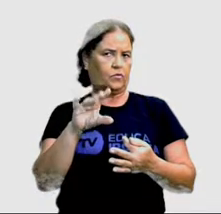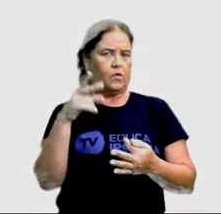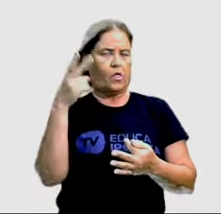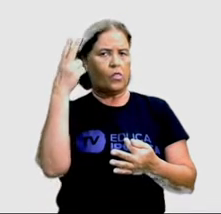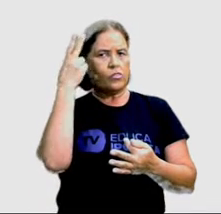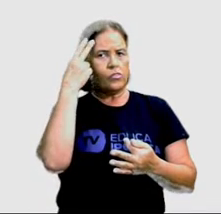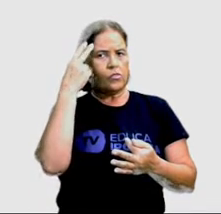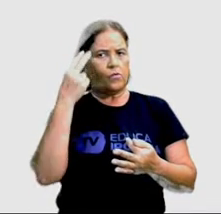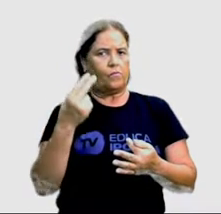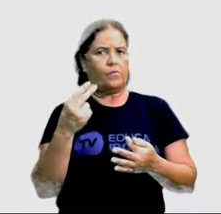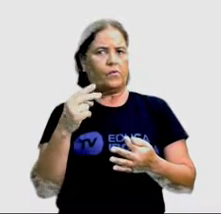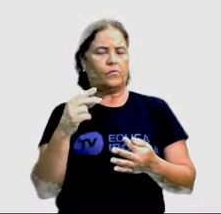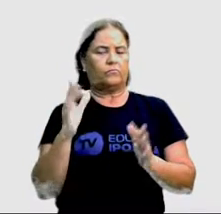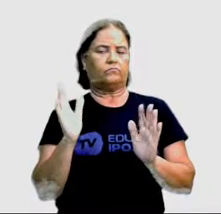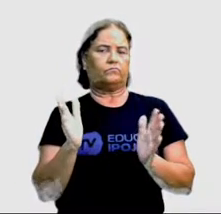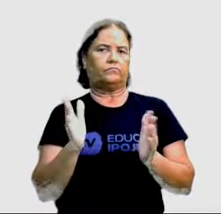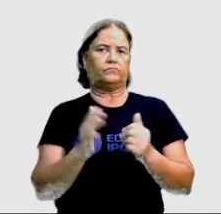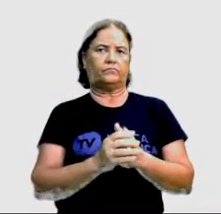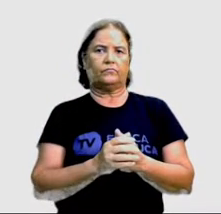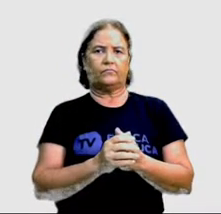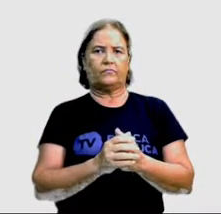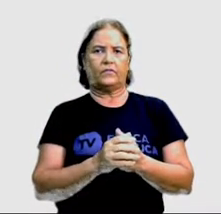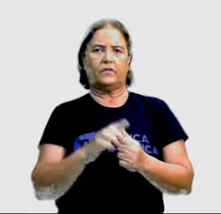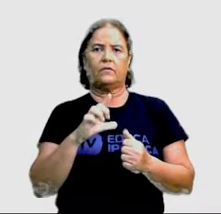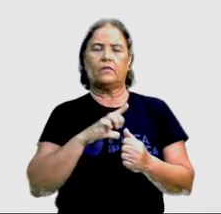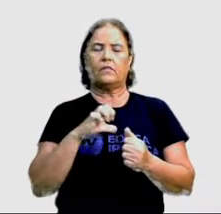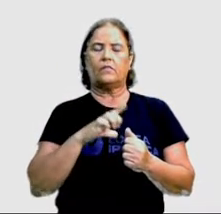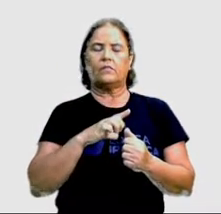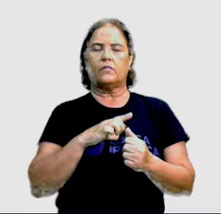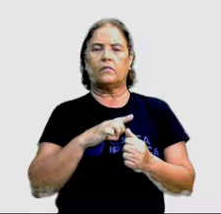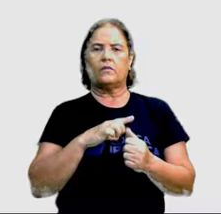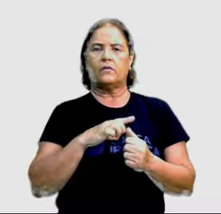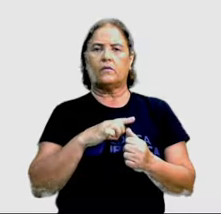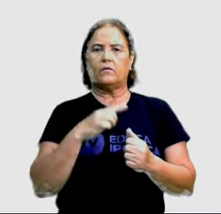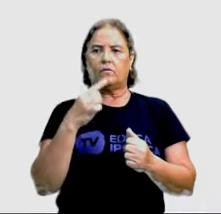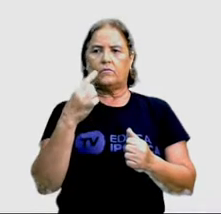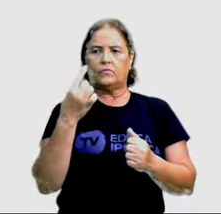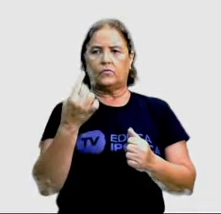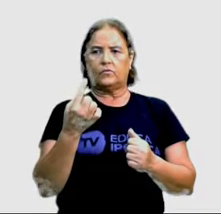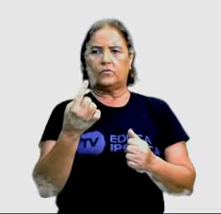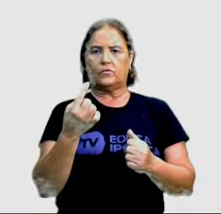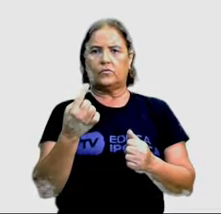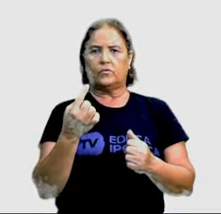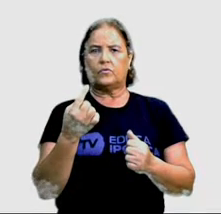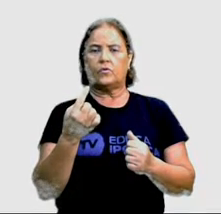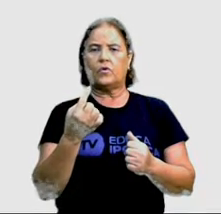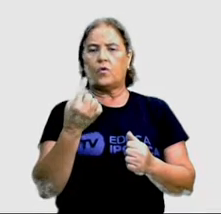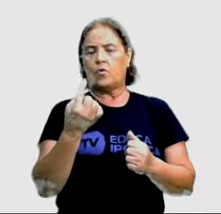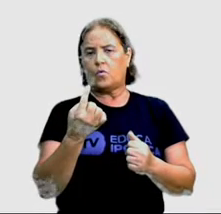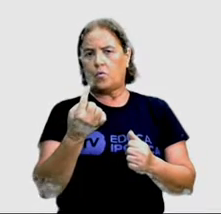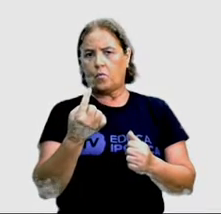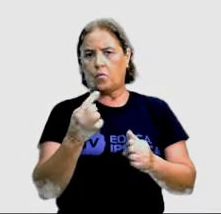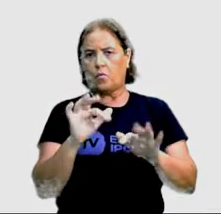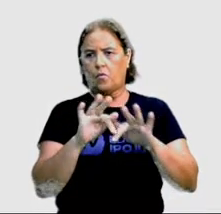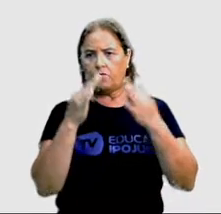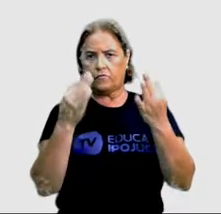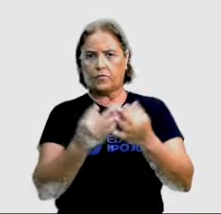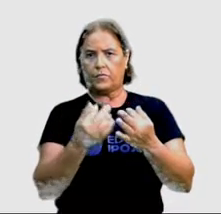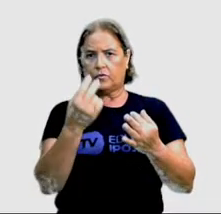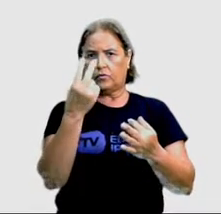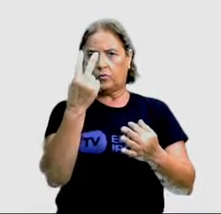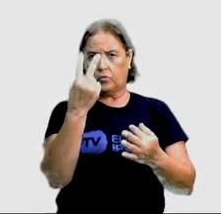nossa região. Temos aqui embaixo, ó, de lilás, a família composta por dois